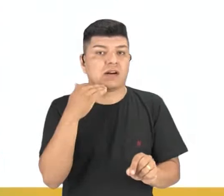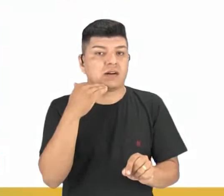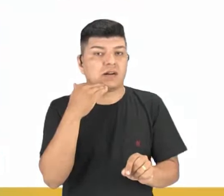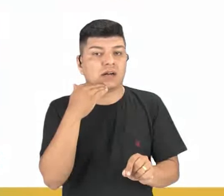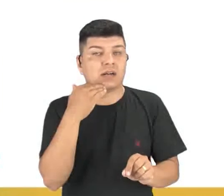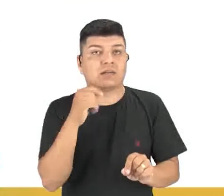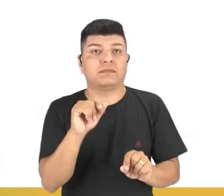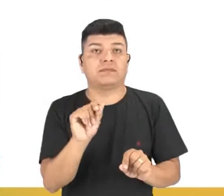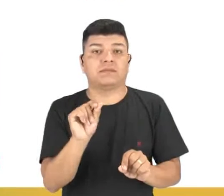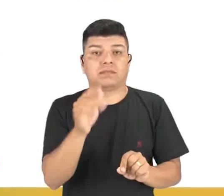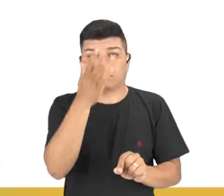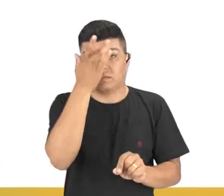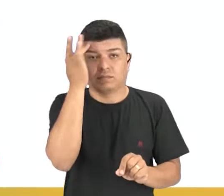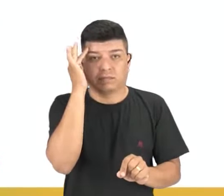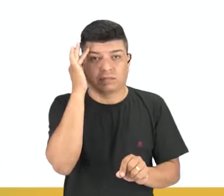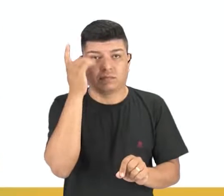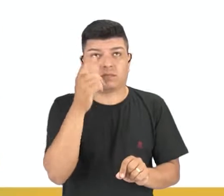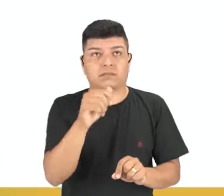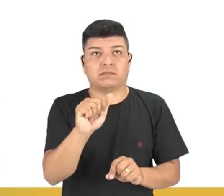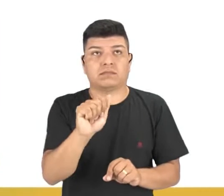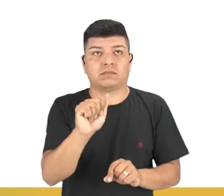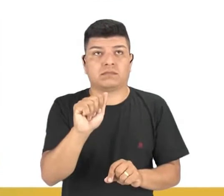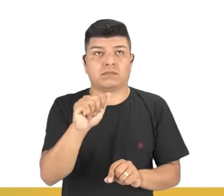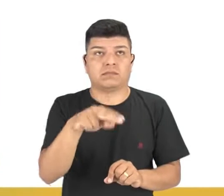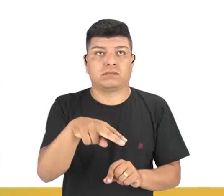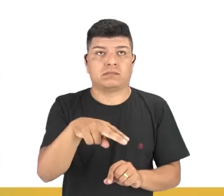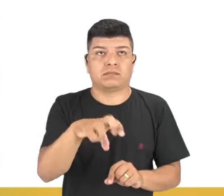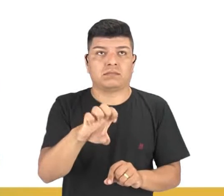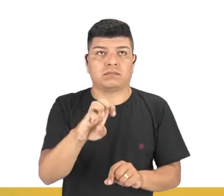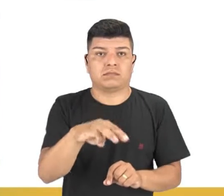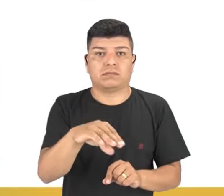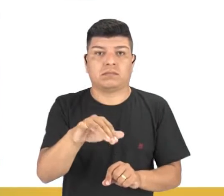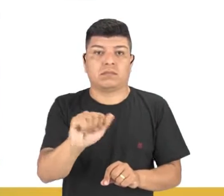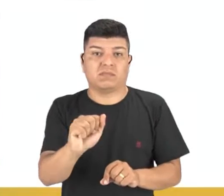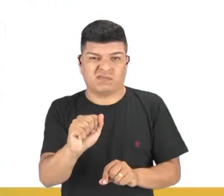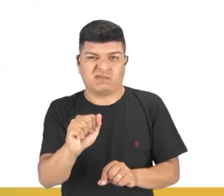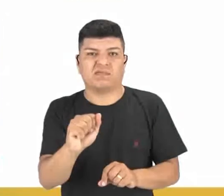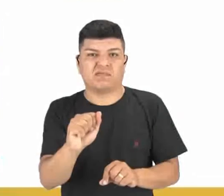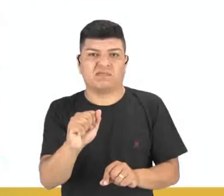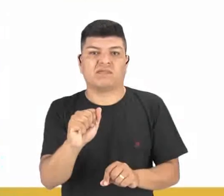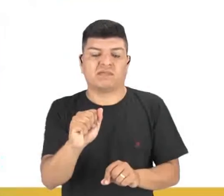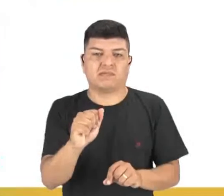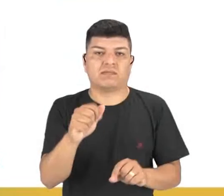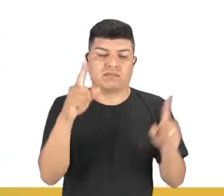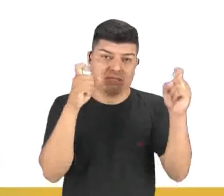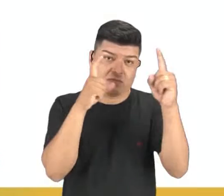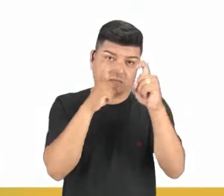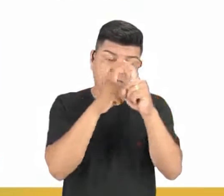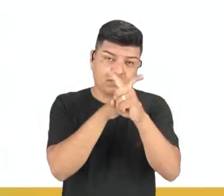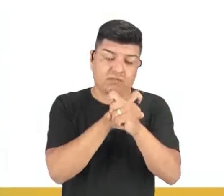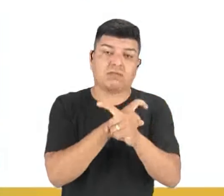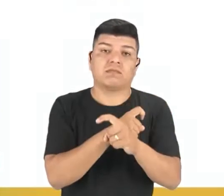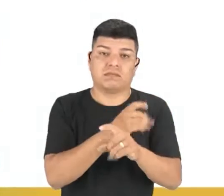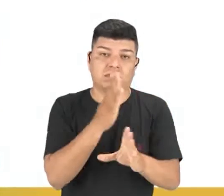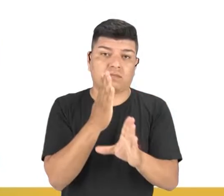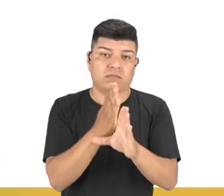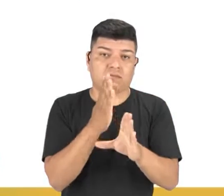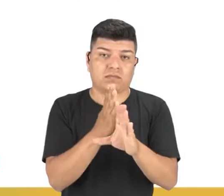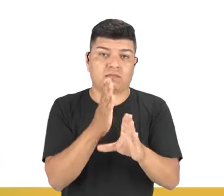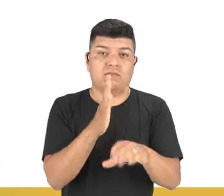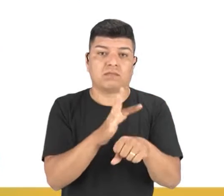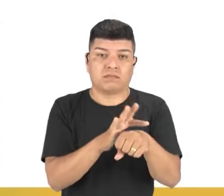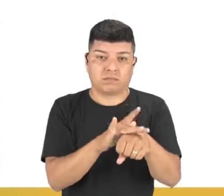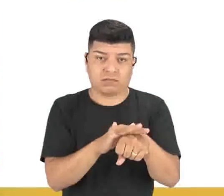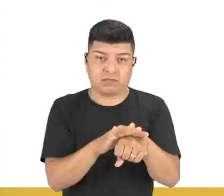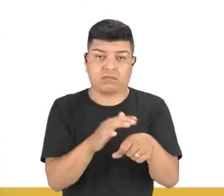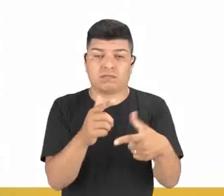defeito. E aí a pessoa tem uma anemia crônica, né? Ela tem dificuldades, ela pode ter vários problemas associados à anemia, assim